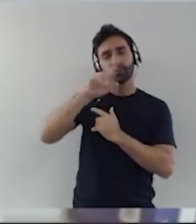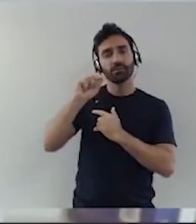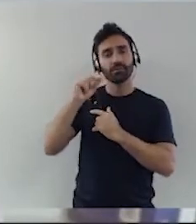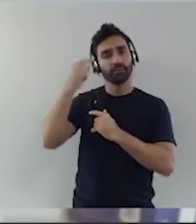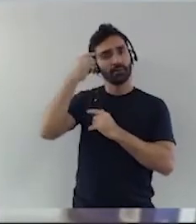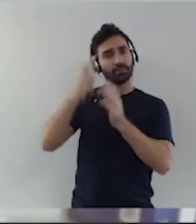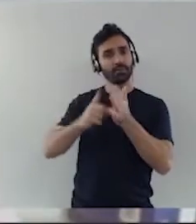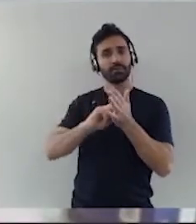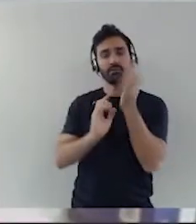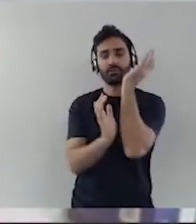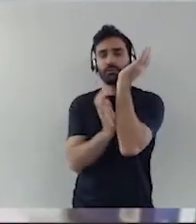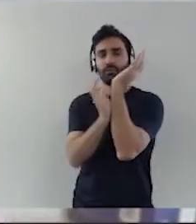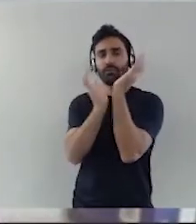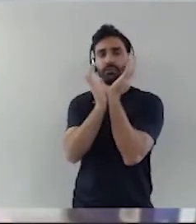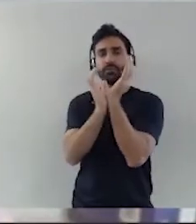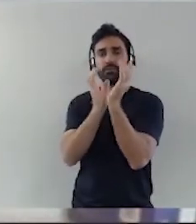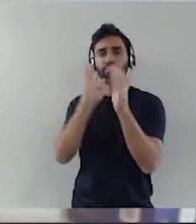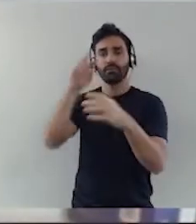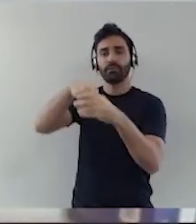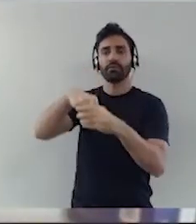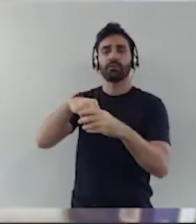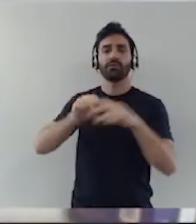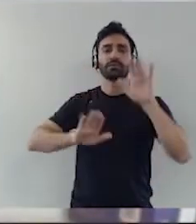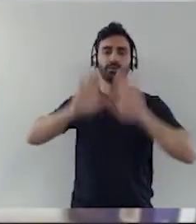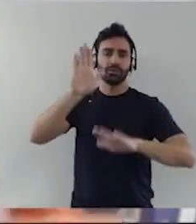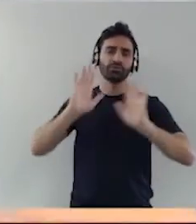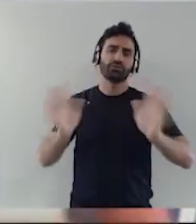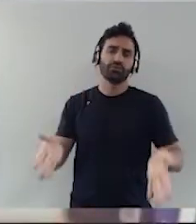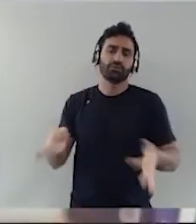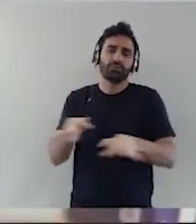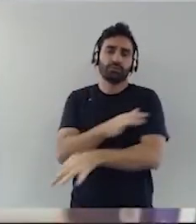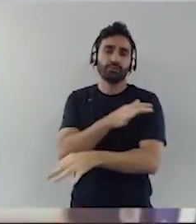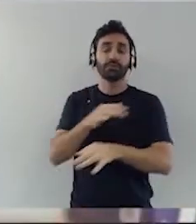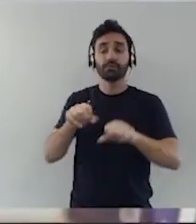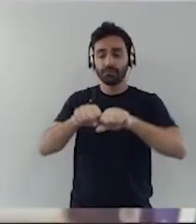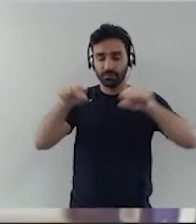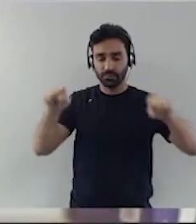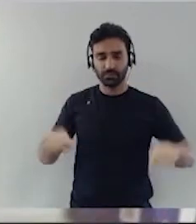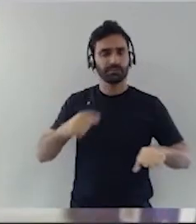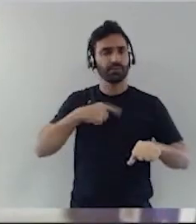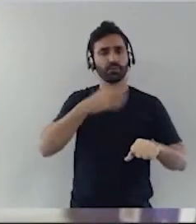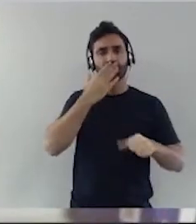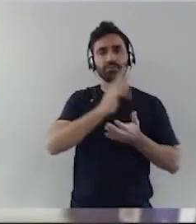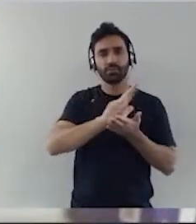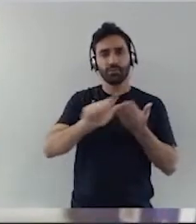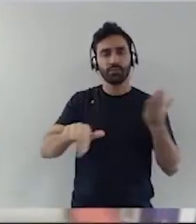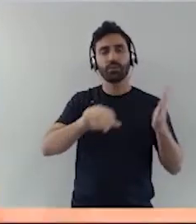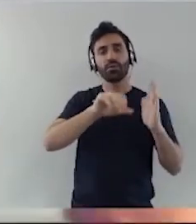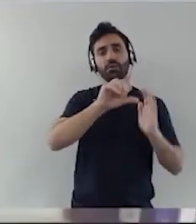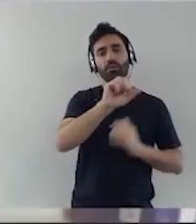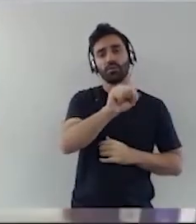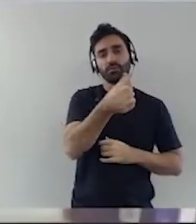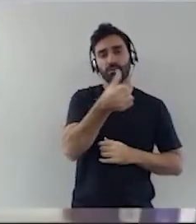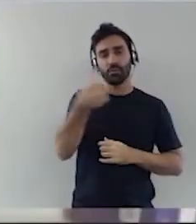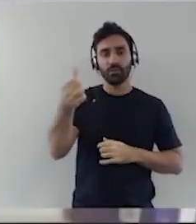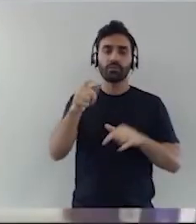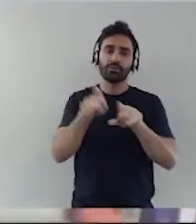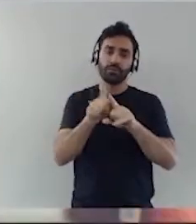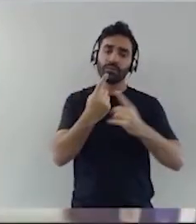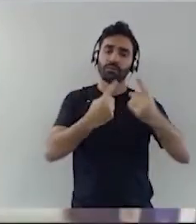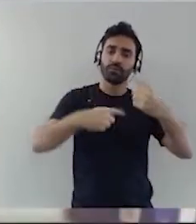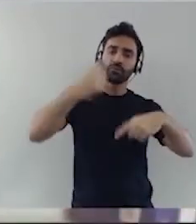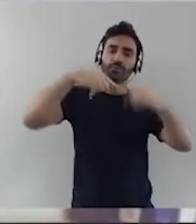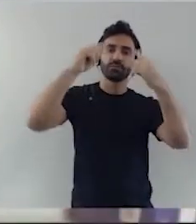termos de licitações, e já deu a esse respeito. O sistema é bem variado, desde a Lei 8666 e as suas